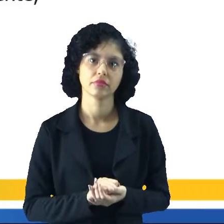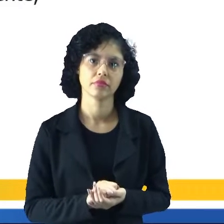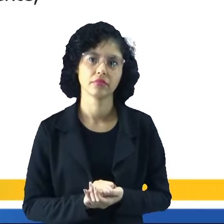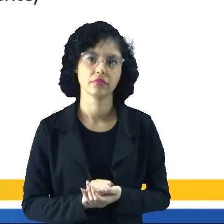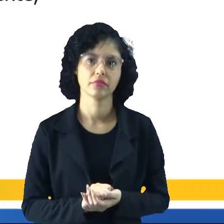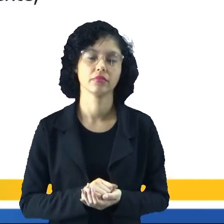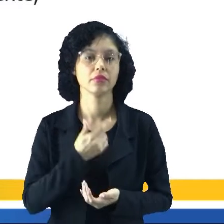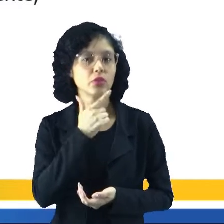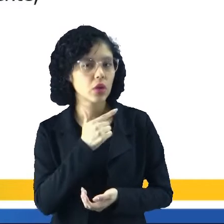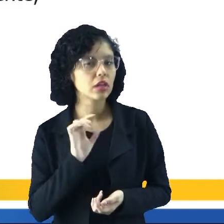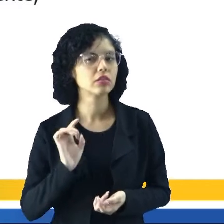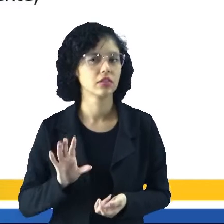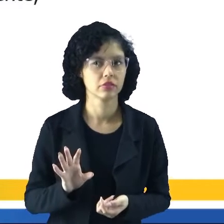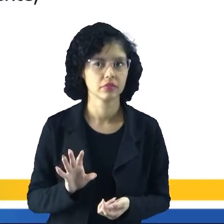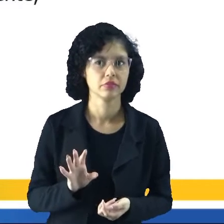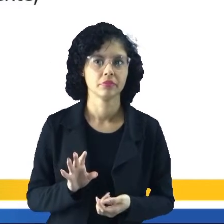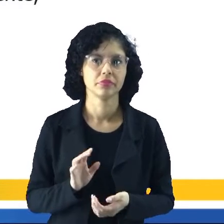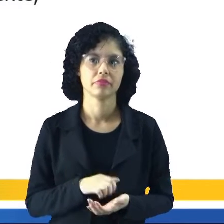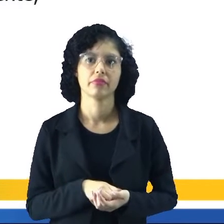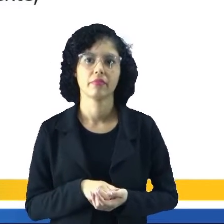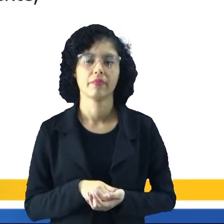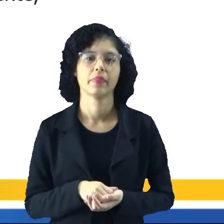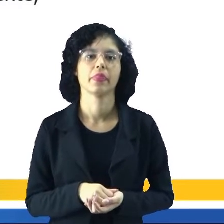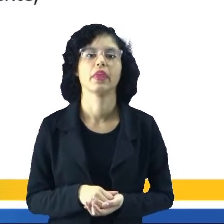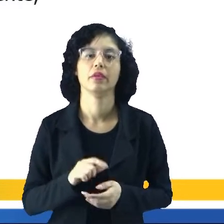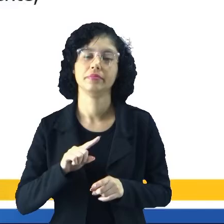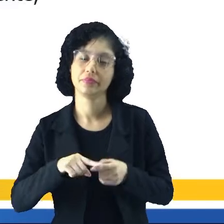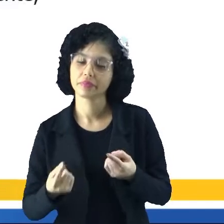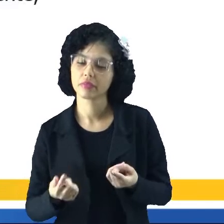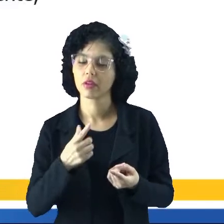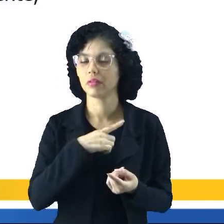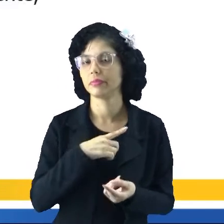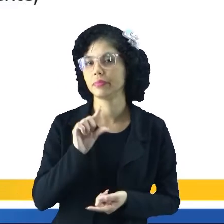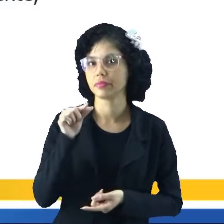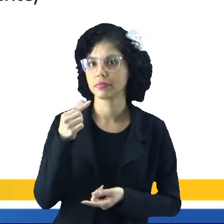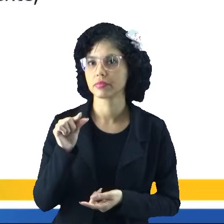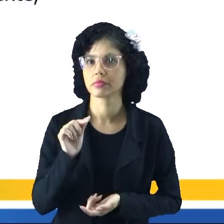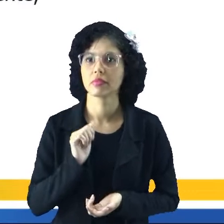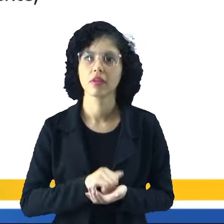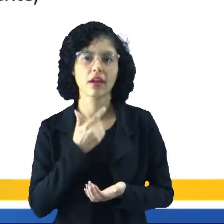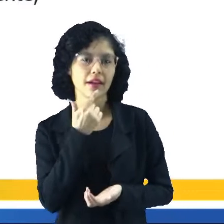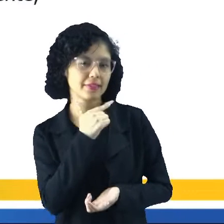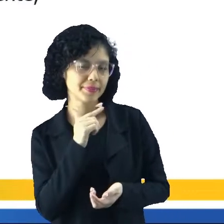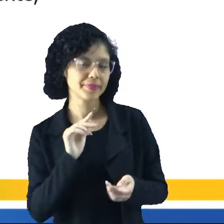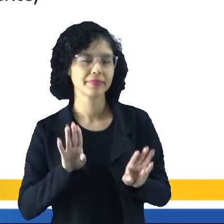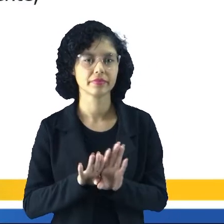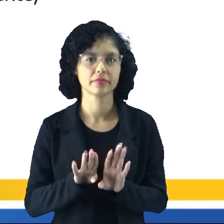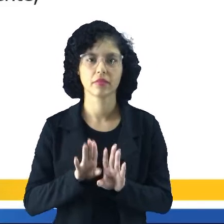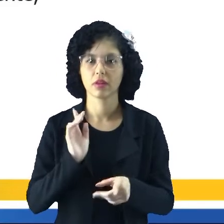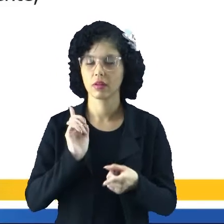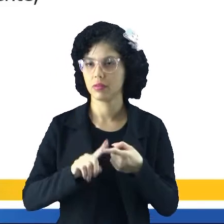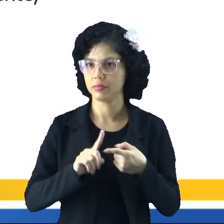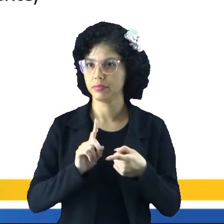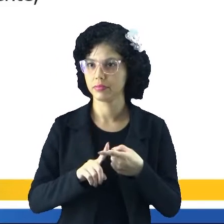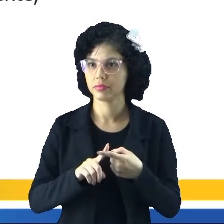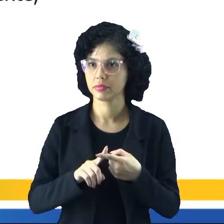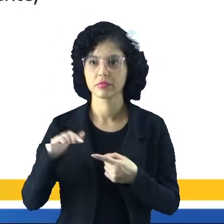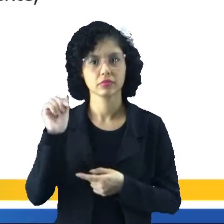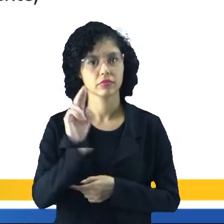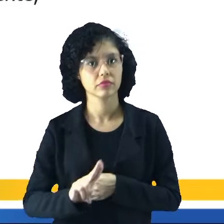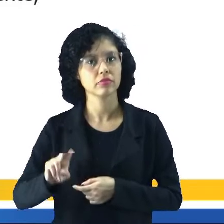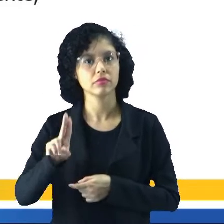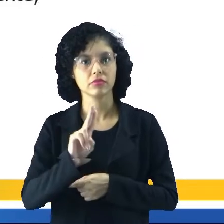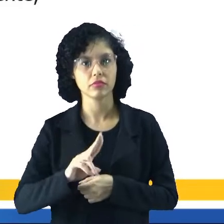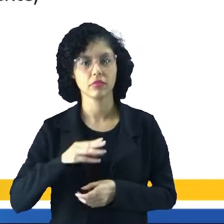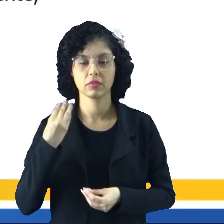você rir, né? Mas ele se torna, de repente, né, um pouco sático, engraçado, porque eles usam, né, a